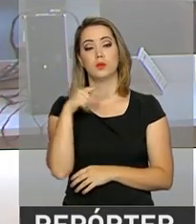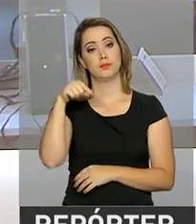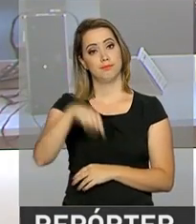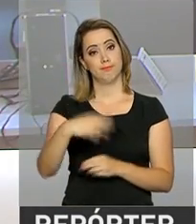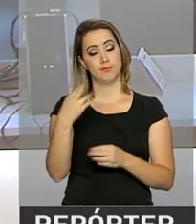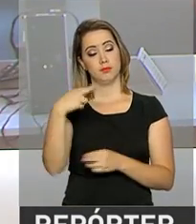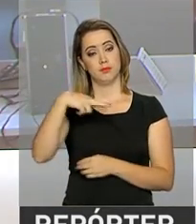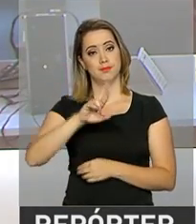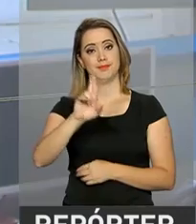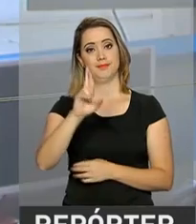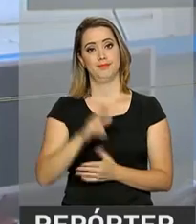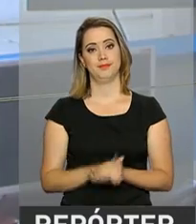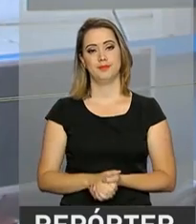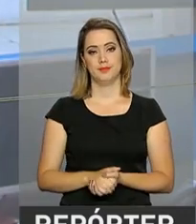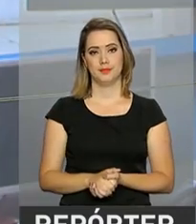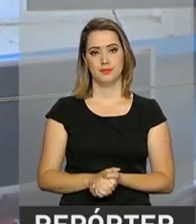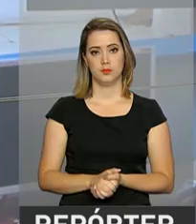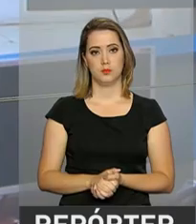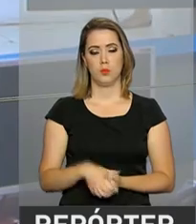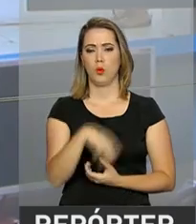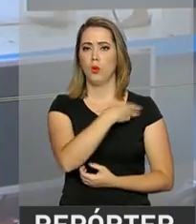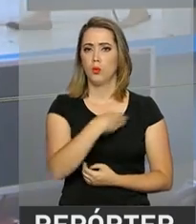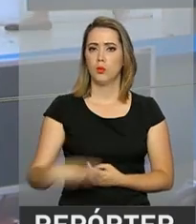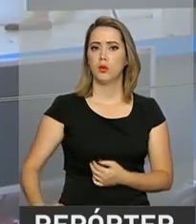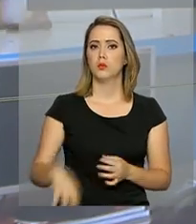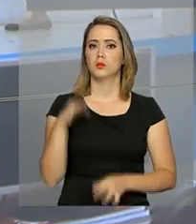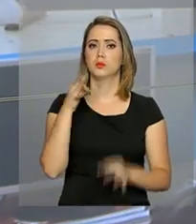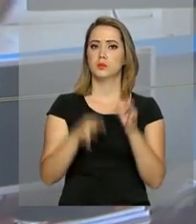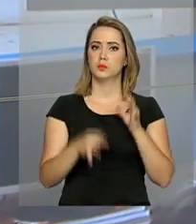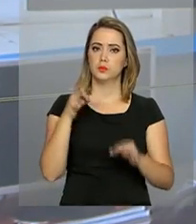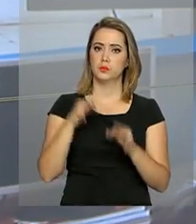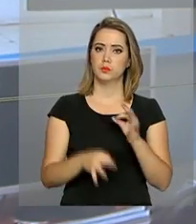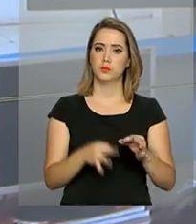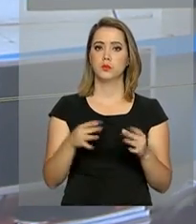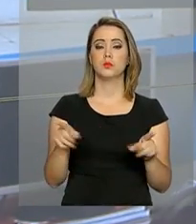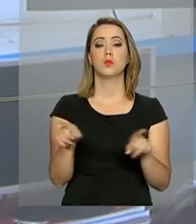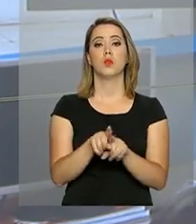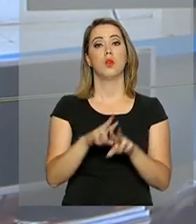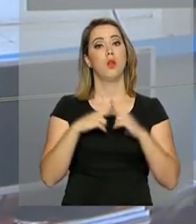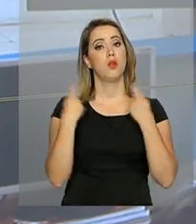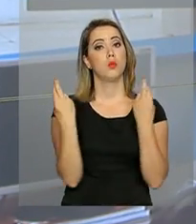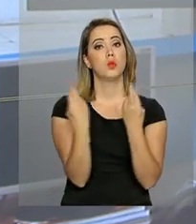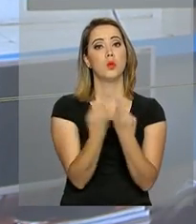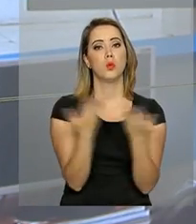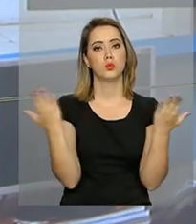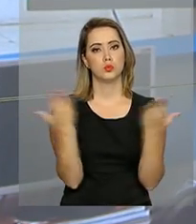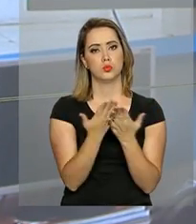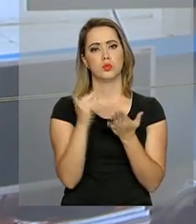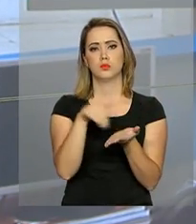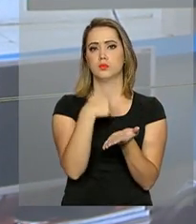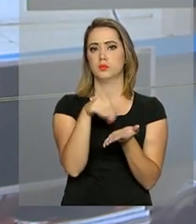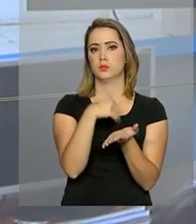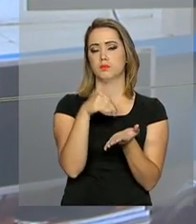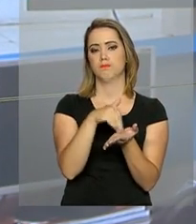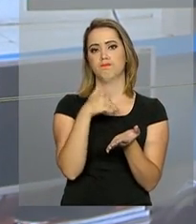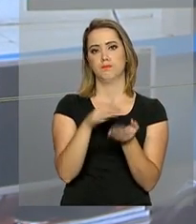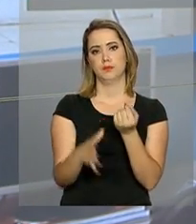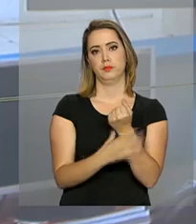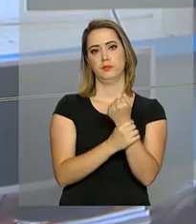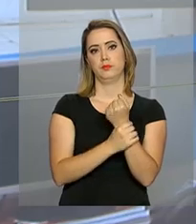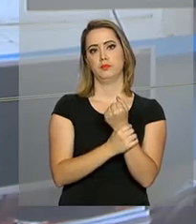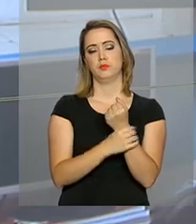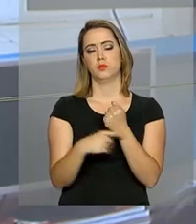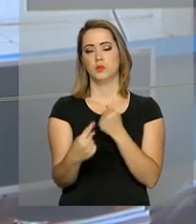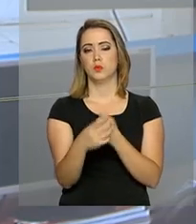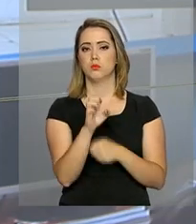Repórter NBR o ministro da justiça e cidadania Alexandre de Moraes se reuniu hoje com os secretários de segurança